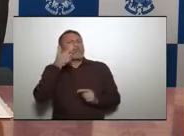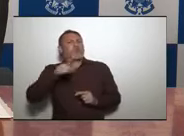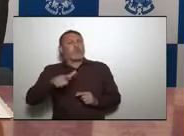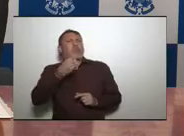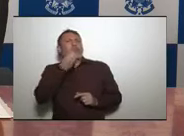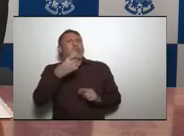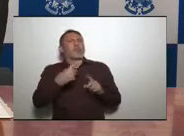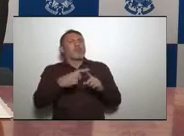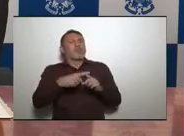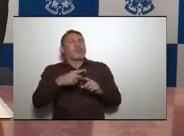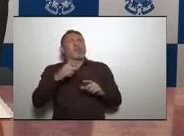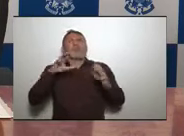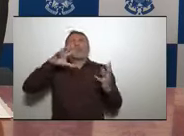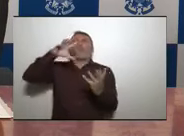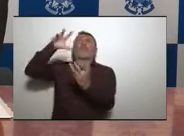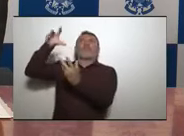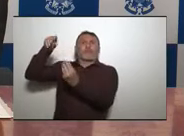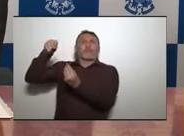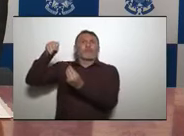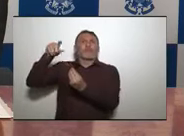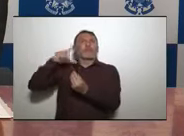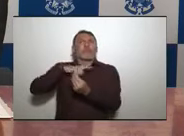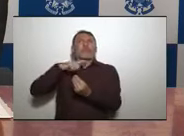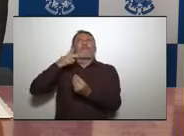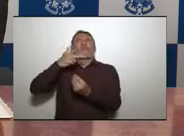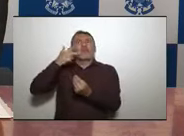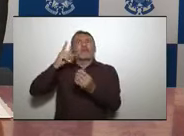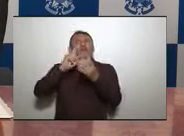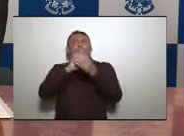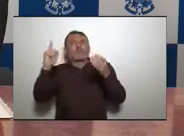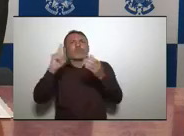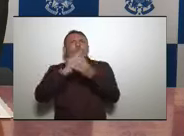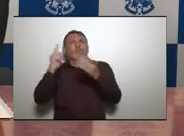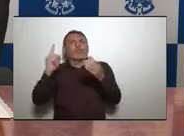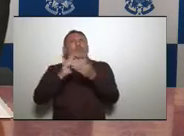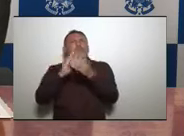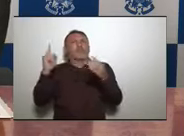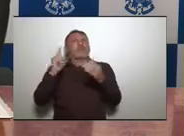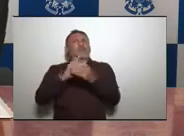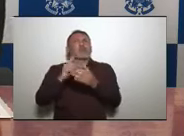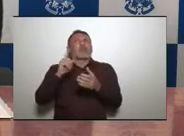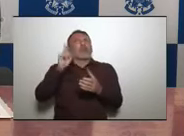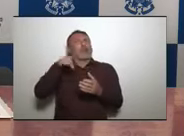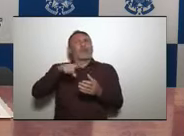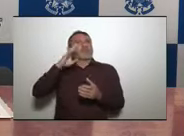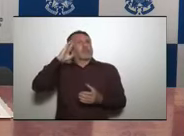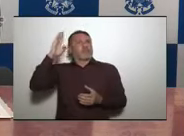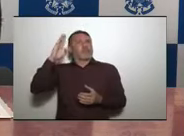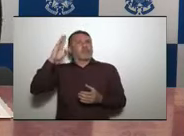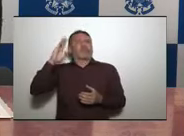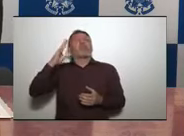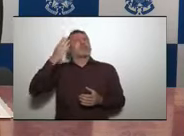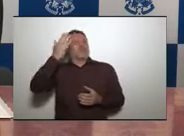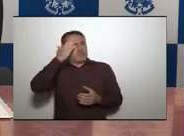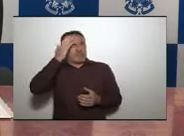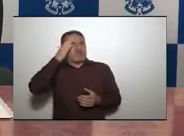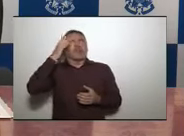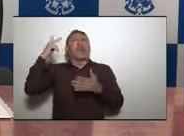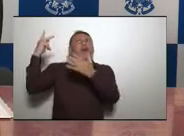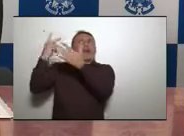uma tecla que o mundo inteiro bate e é a única hoje das medidas mais eficazes, né? E a gente sabe que houve